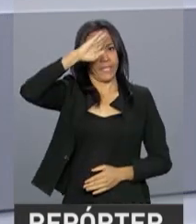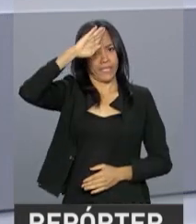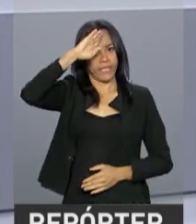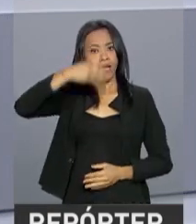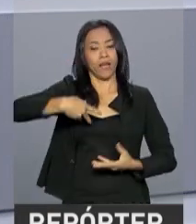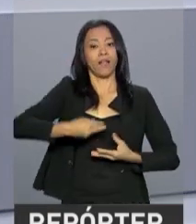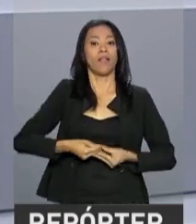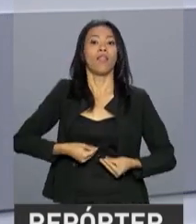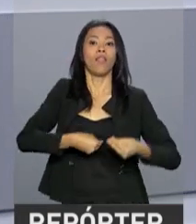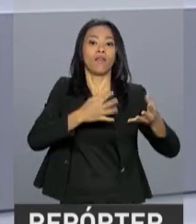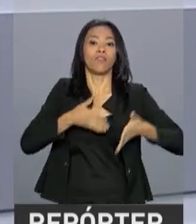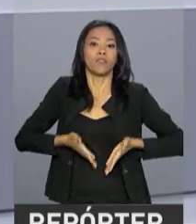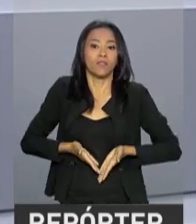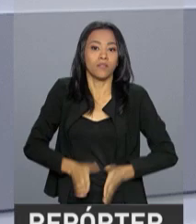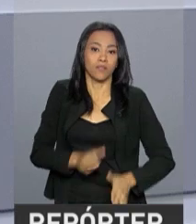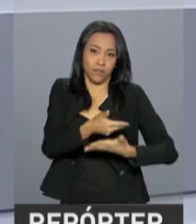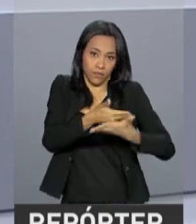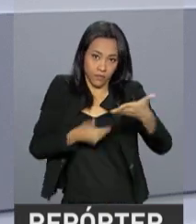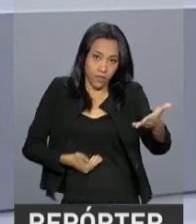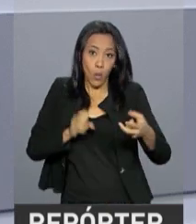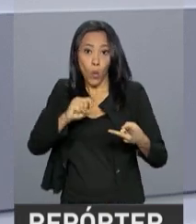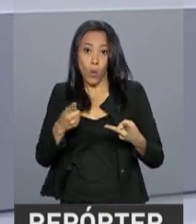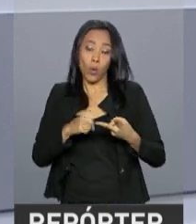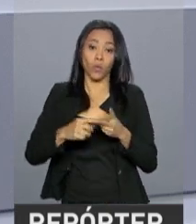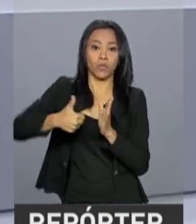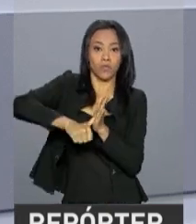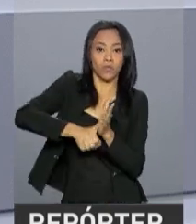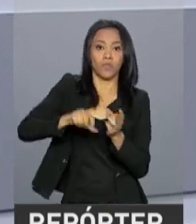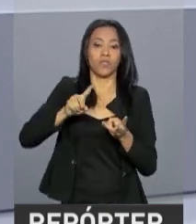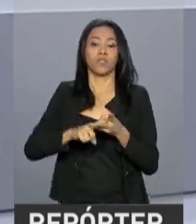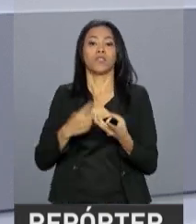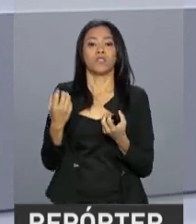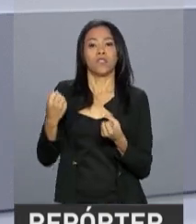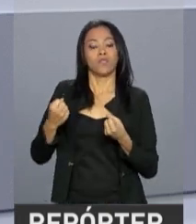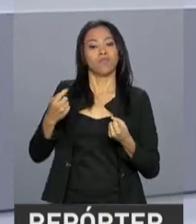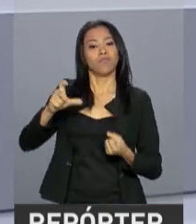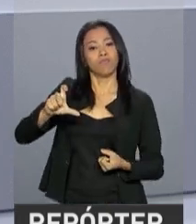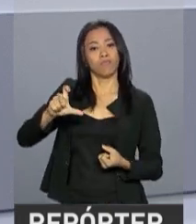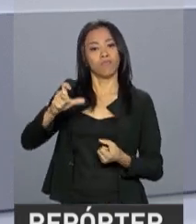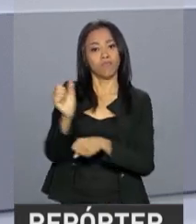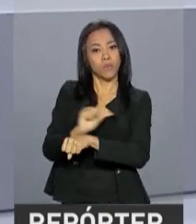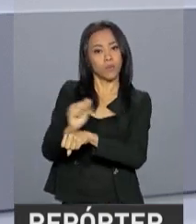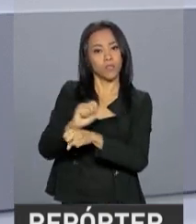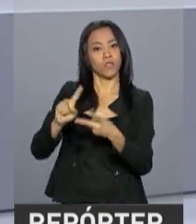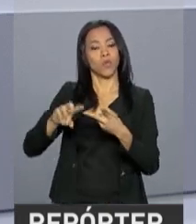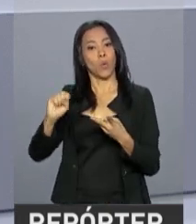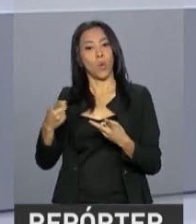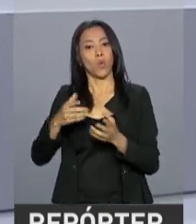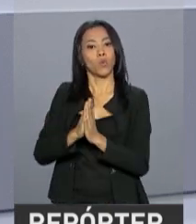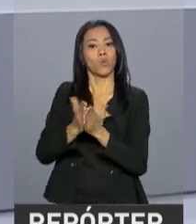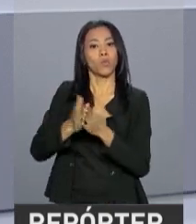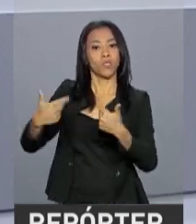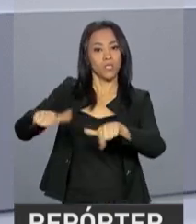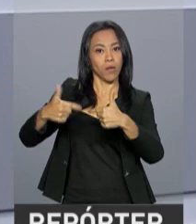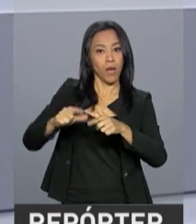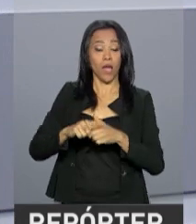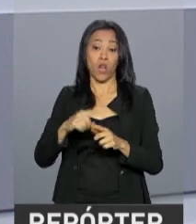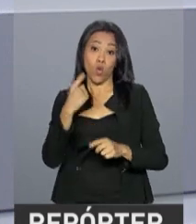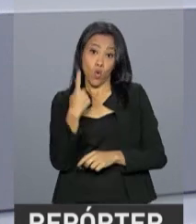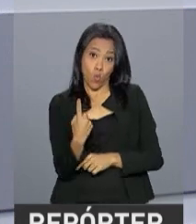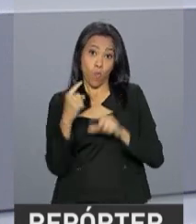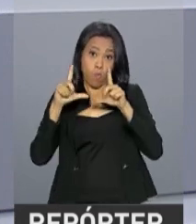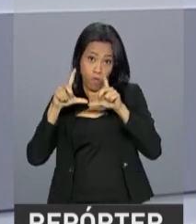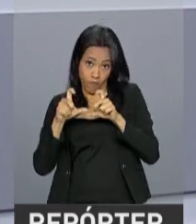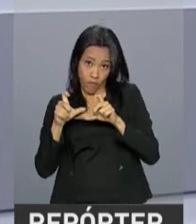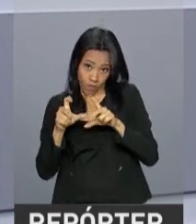de nascimento ou as carteiras de identidade de motorista ou de trabalho duas fotos 3 por 4 recentes e comprovante